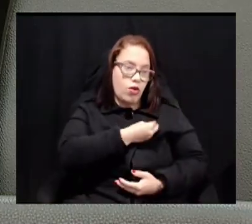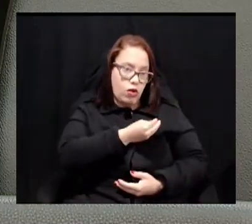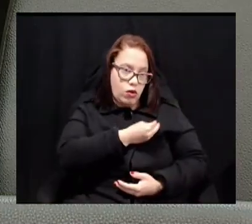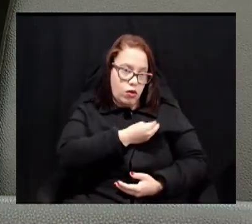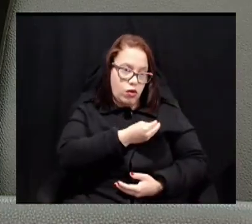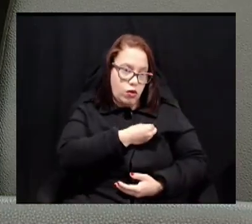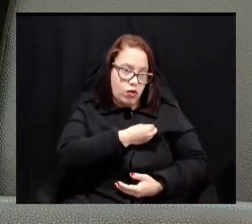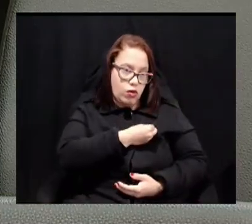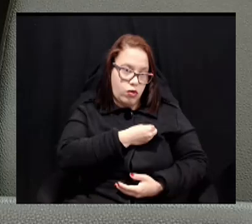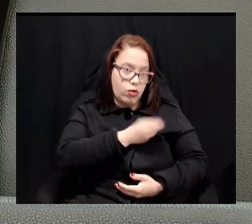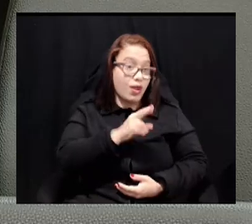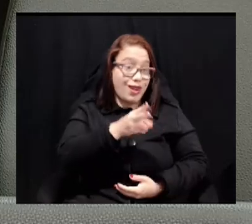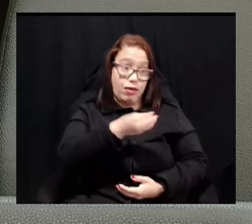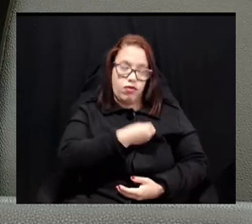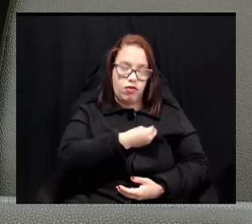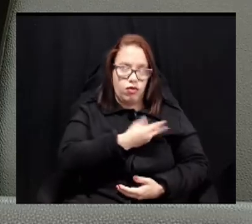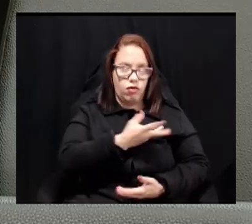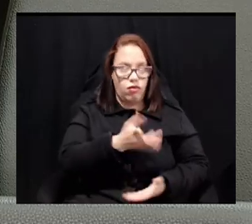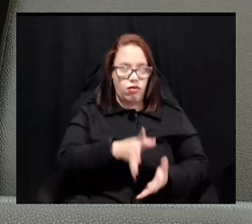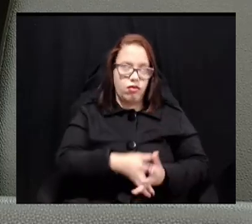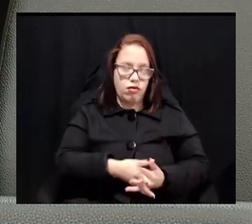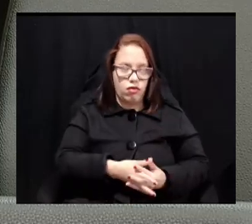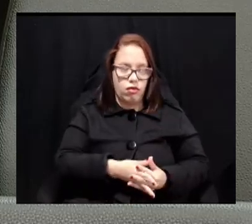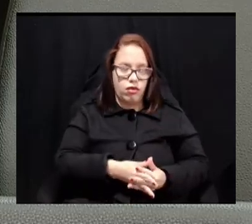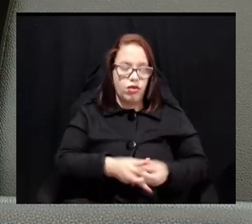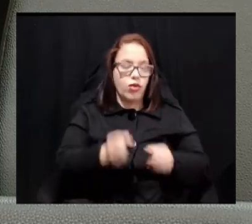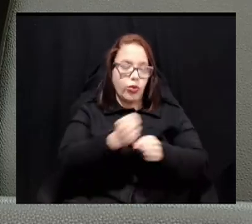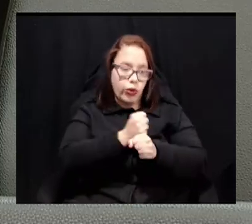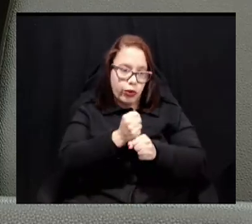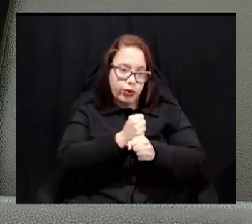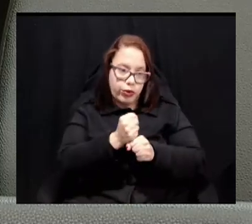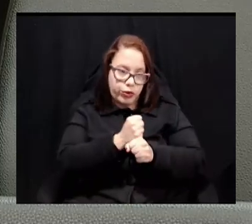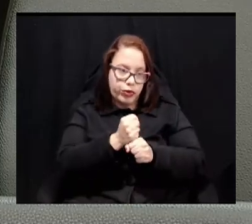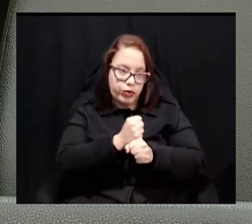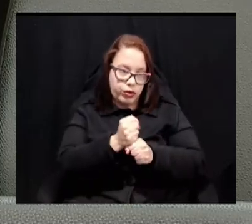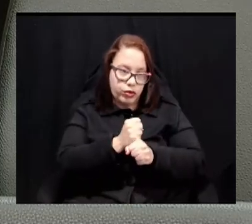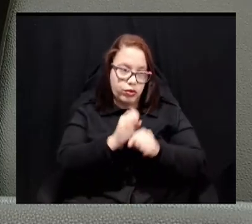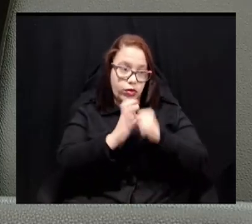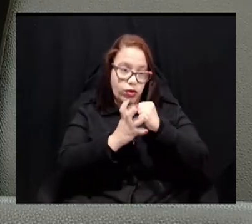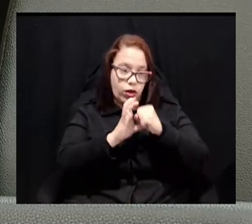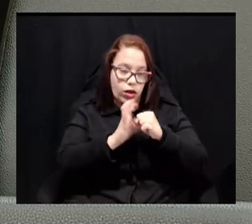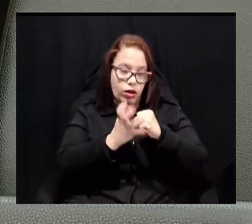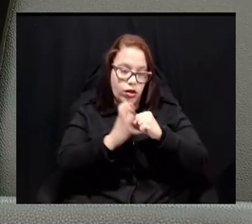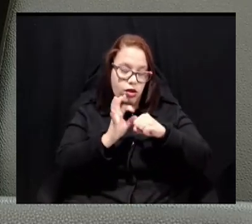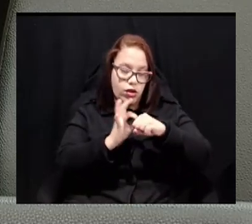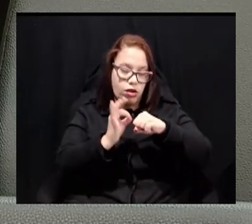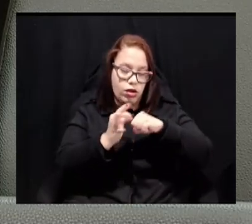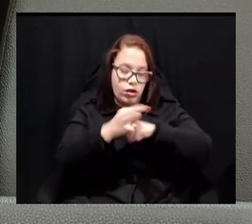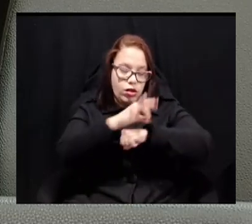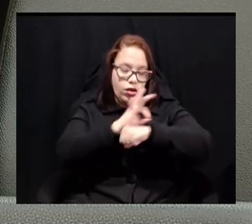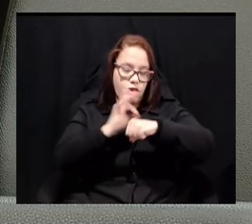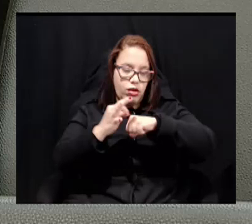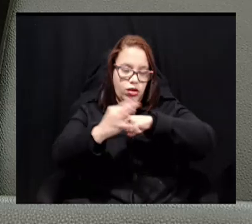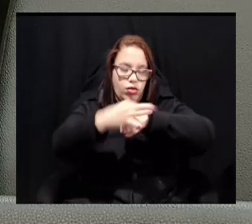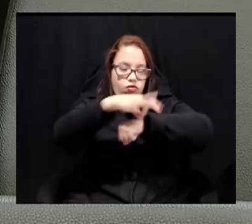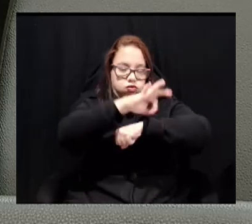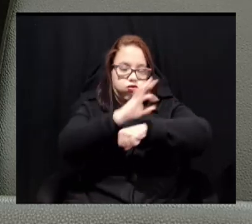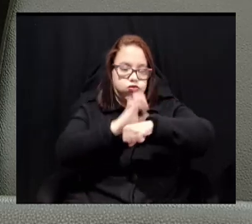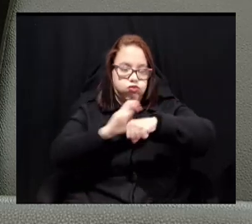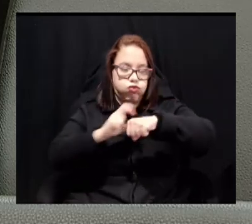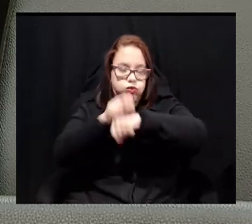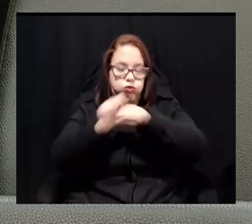sempre vivemos, na verdade, né? Todo ano existe uma pandemia da dengue, né? E o mosquito ele se prolifera em